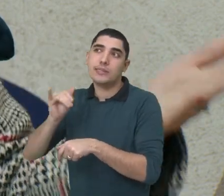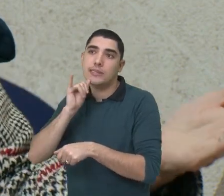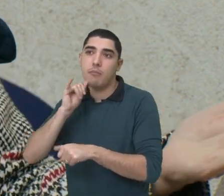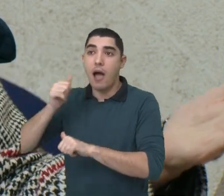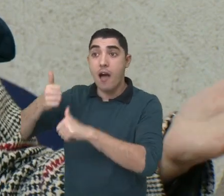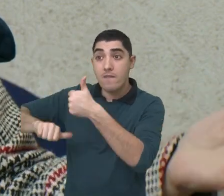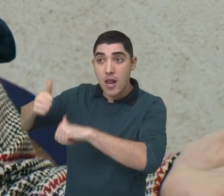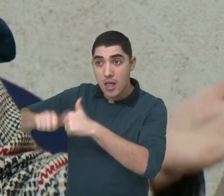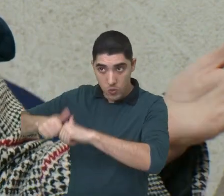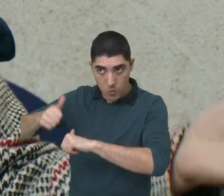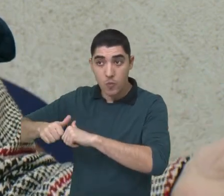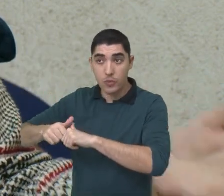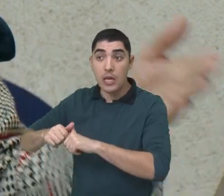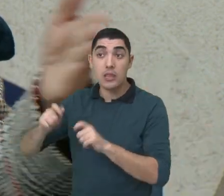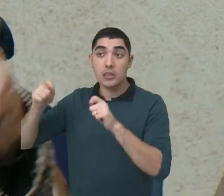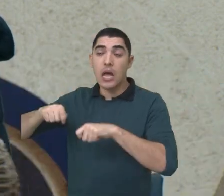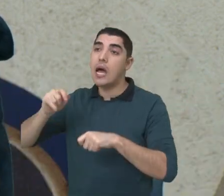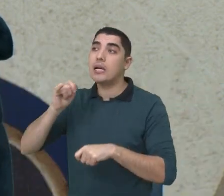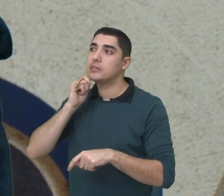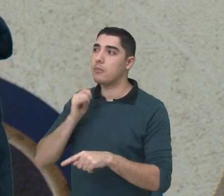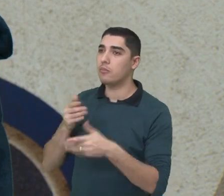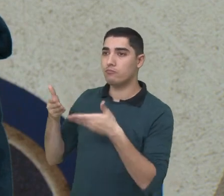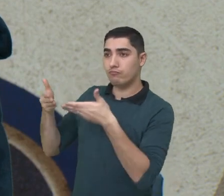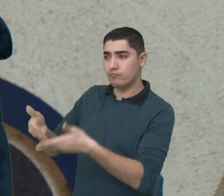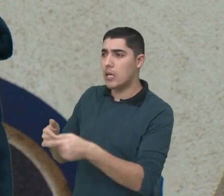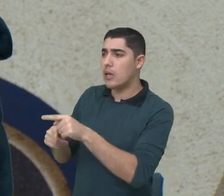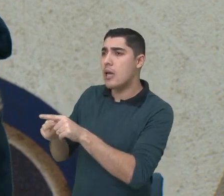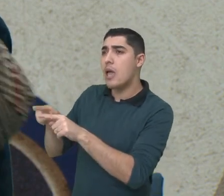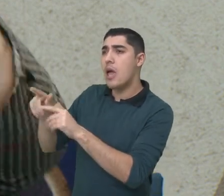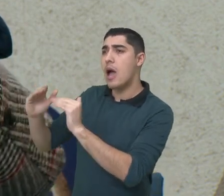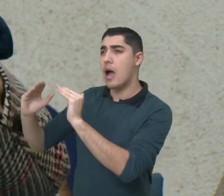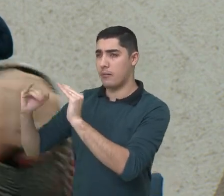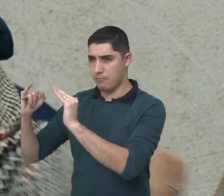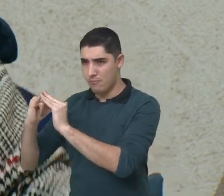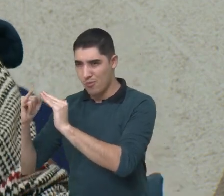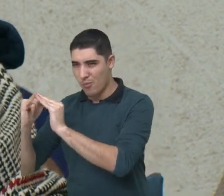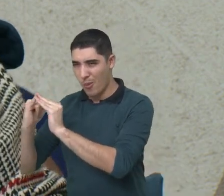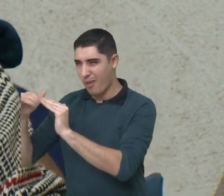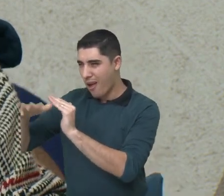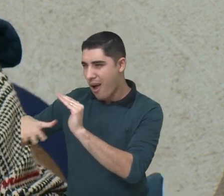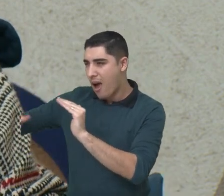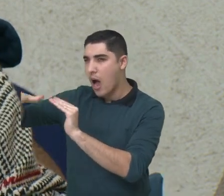nós podemos também avaliar o preço do mercado imobiliário,